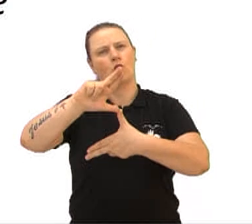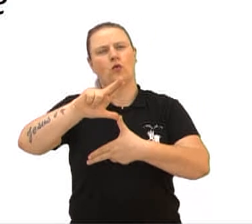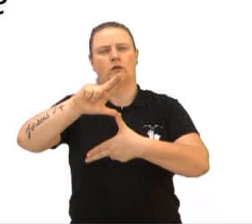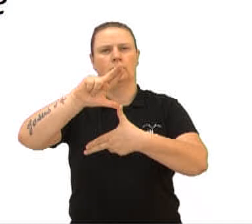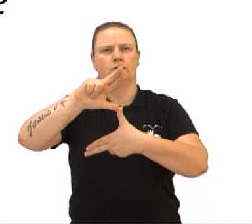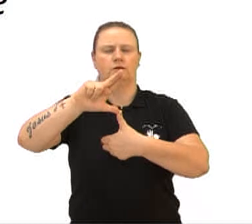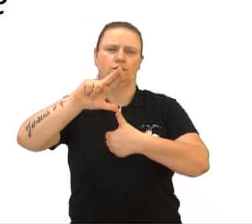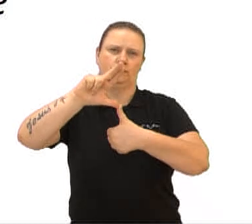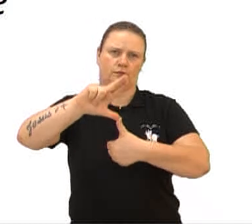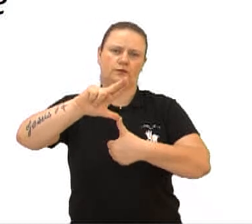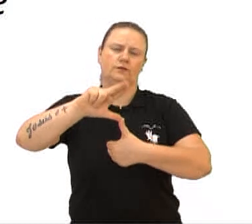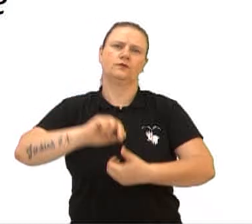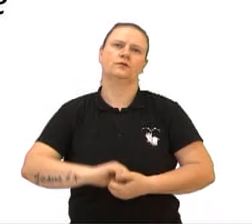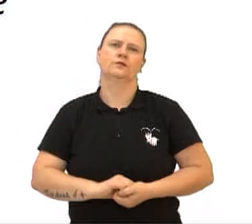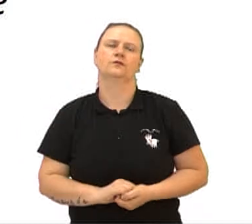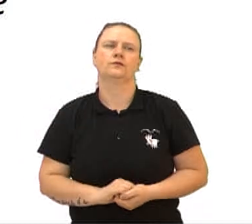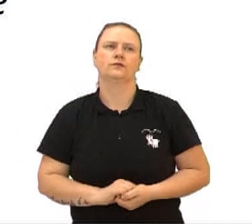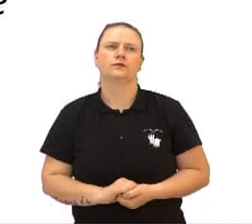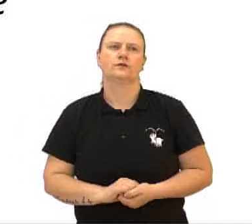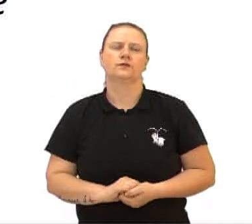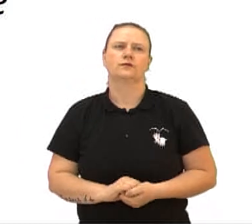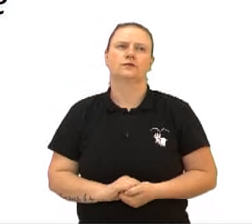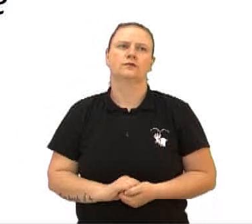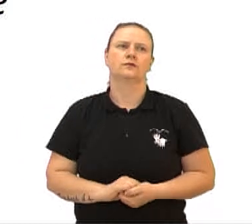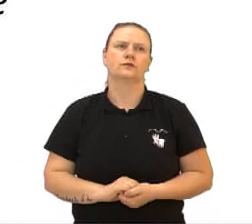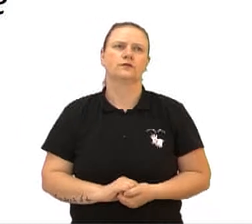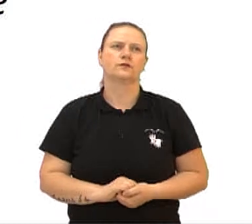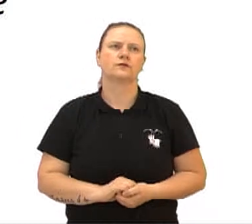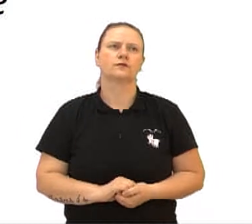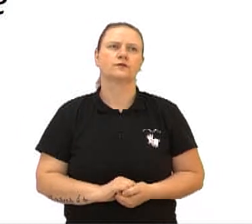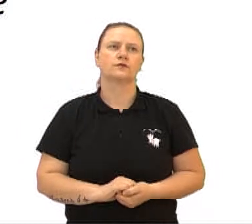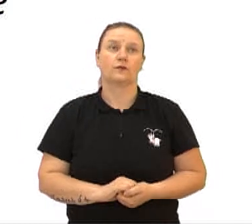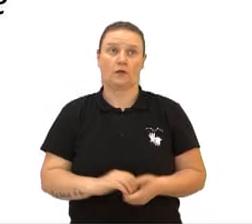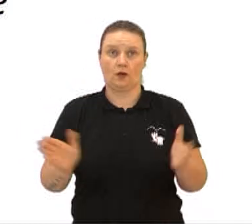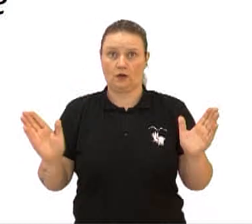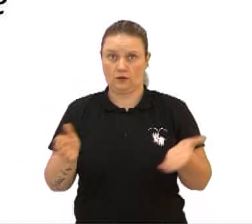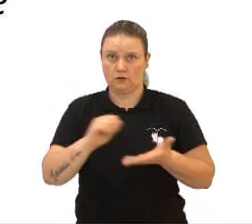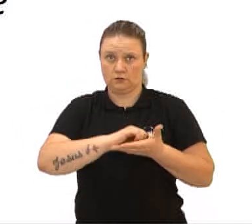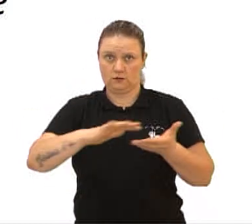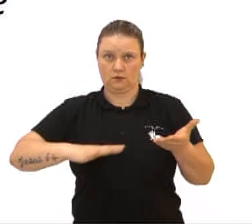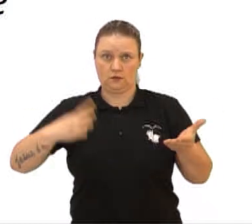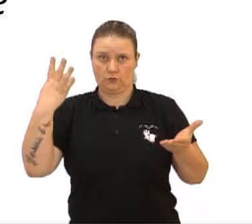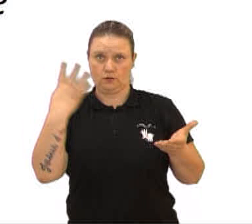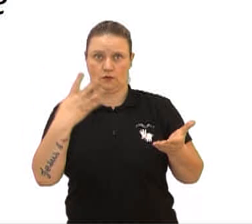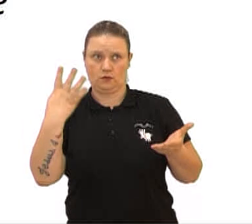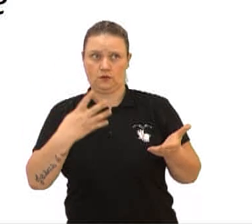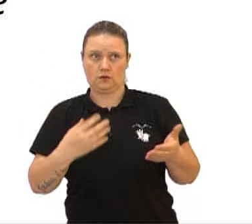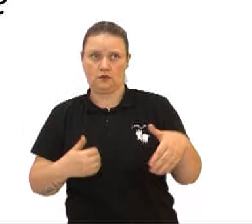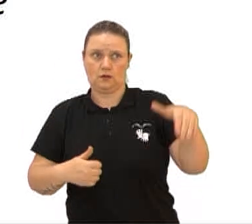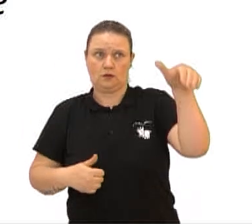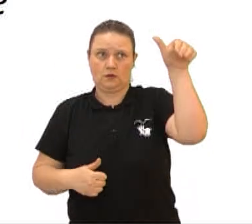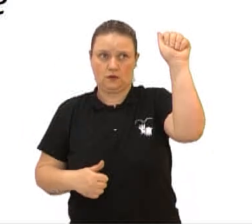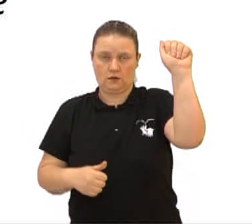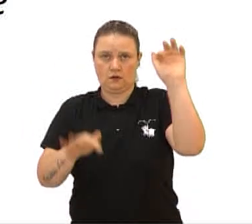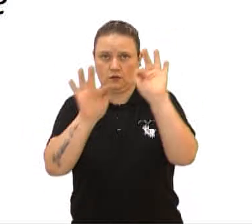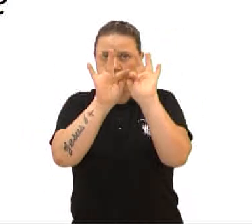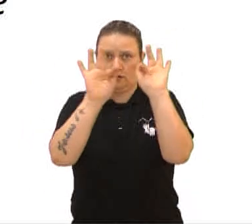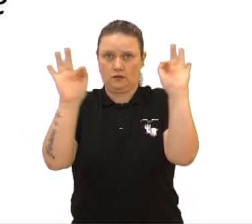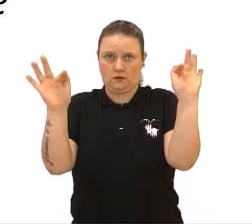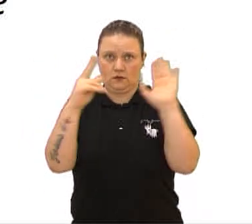a canção, señala as alternativas corretas. La A, los centros latinos de Nueva York, por